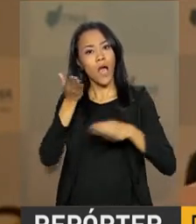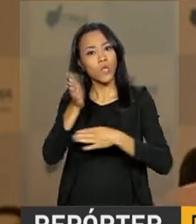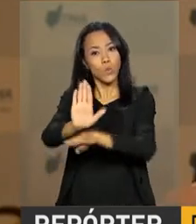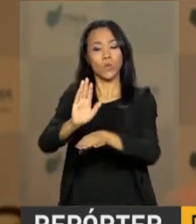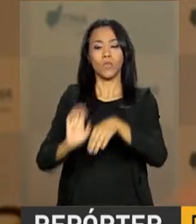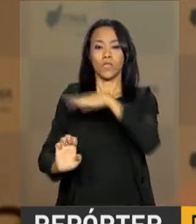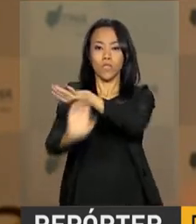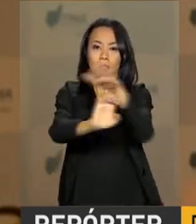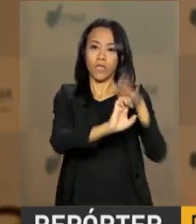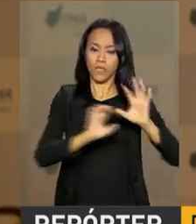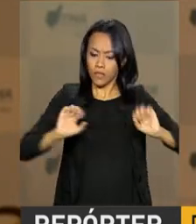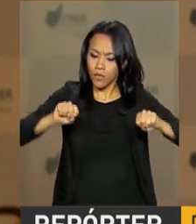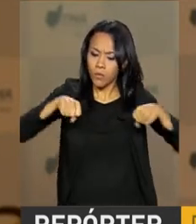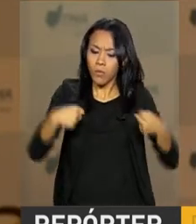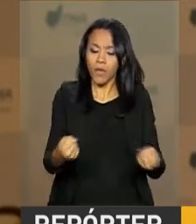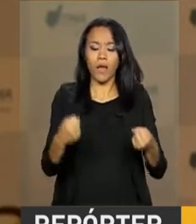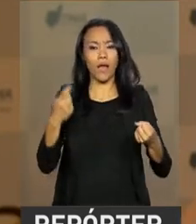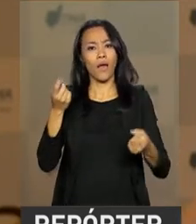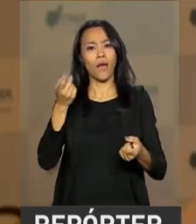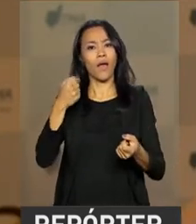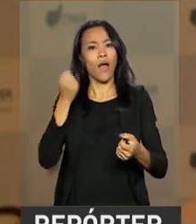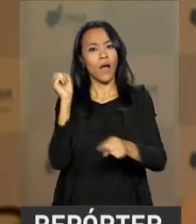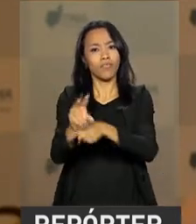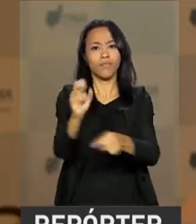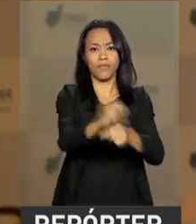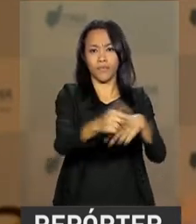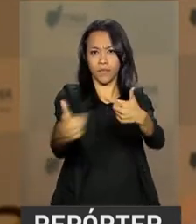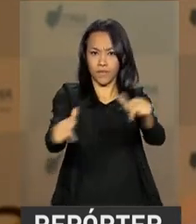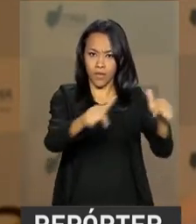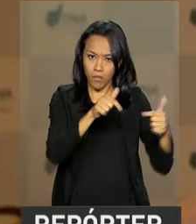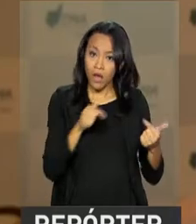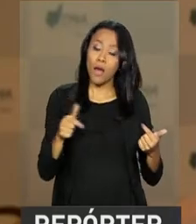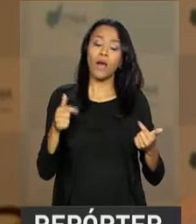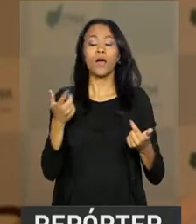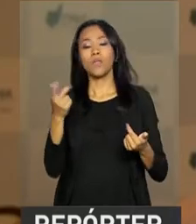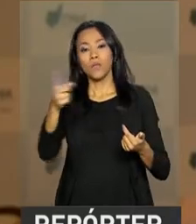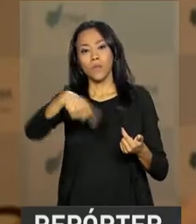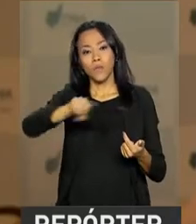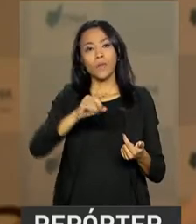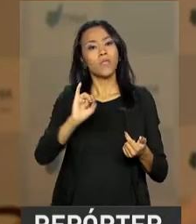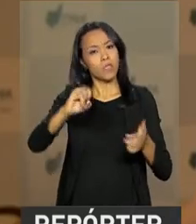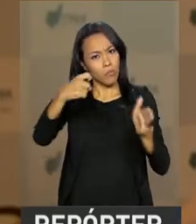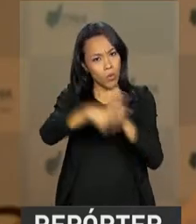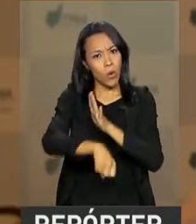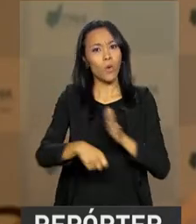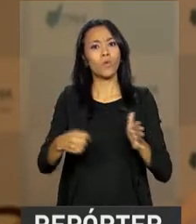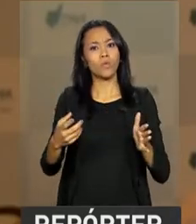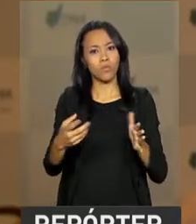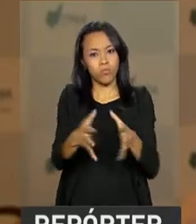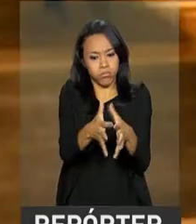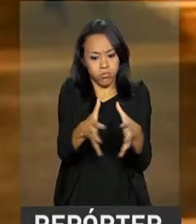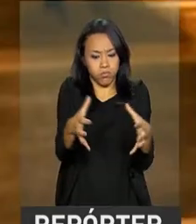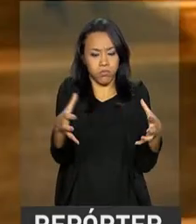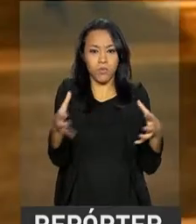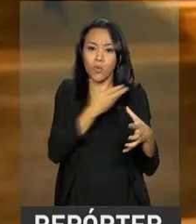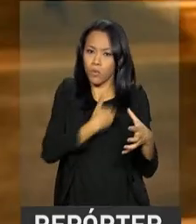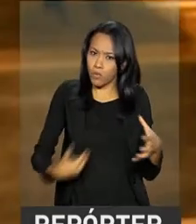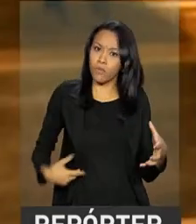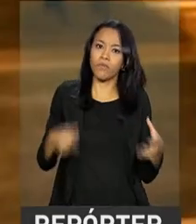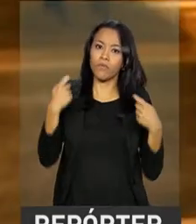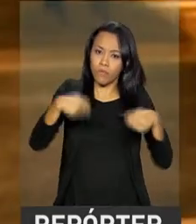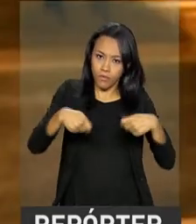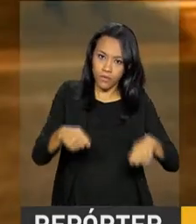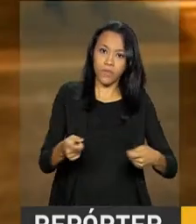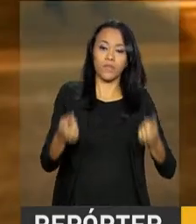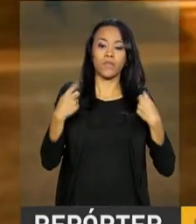gerar emprego gerar produtos gerar consumo gerar impostos evidentemente dos quais o estado precisa o ministro da